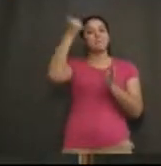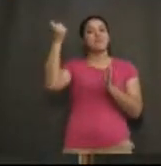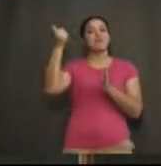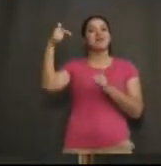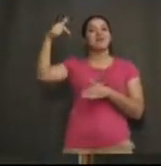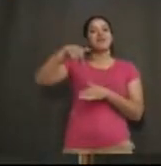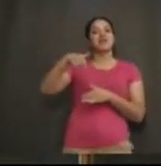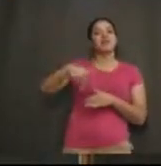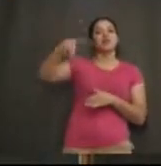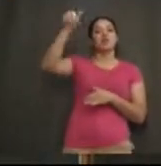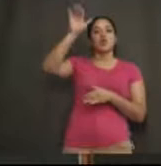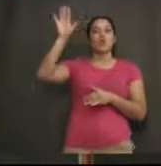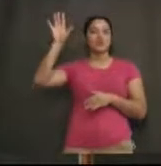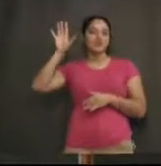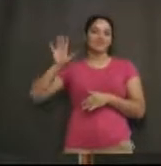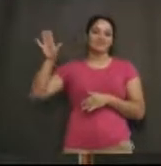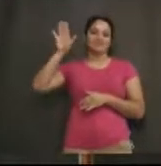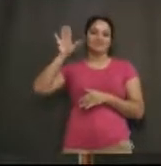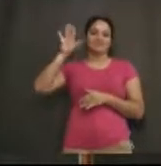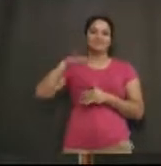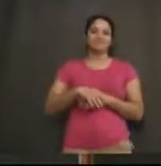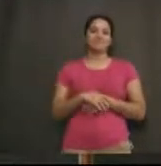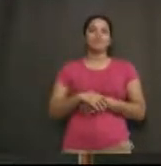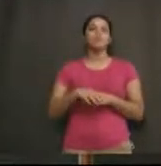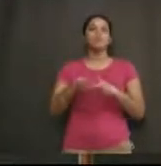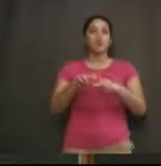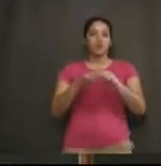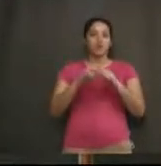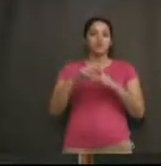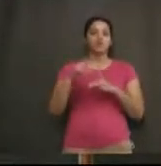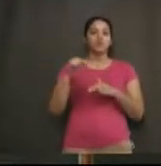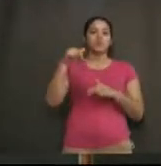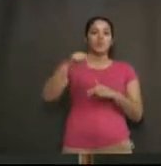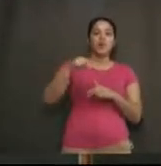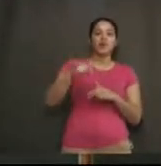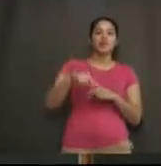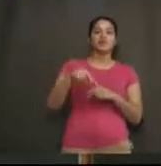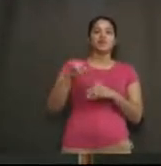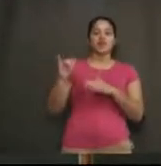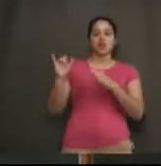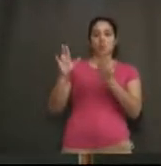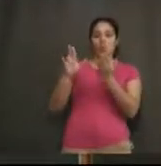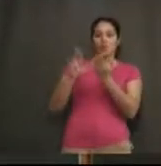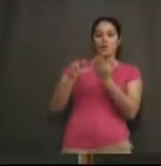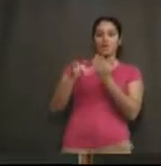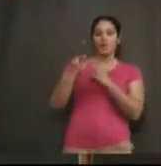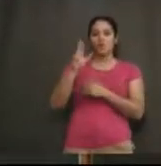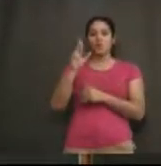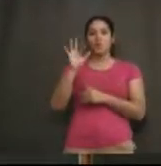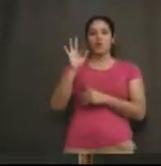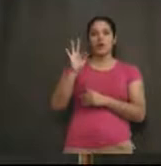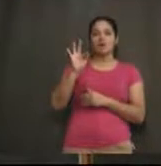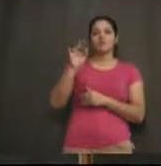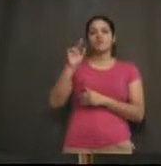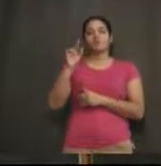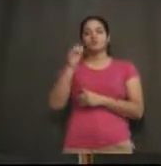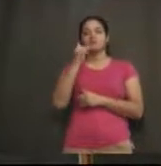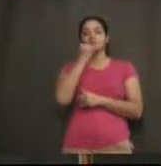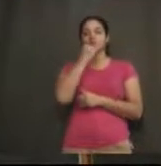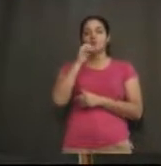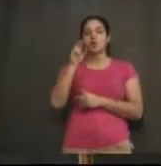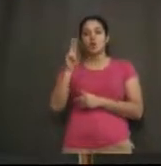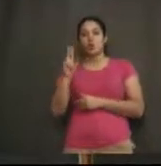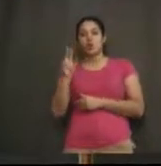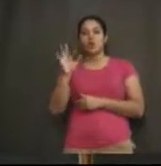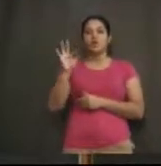nossa região. E estamos aqui, né, sediando dentro da nossa instituição, da nossa cidade, na nossa querida cidade Belém